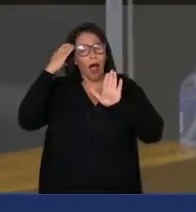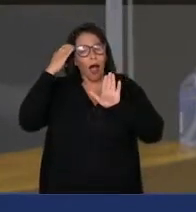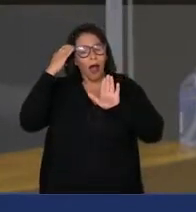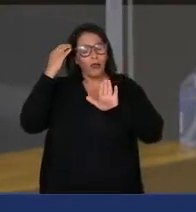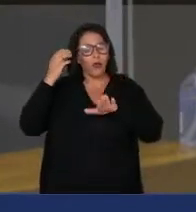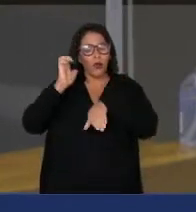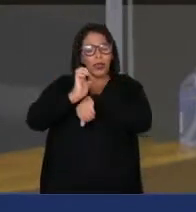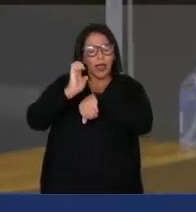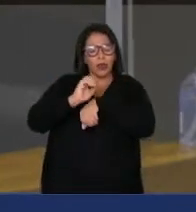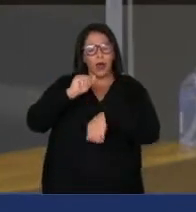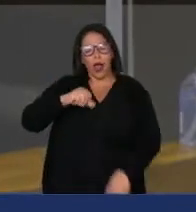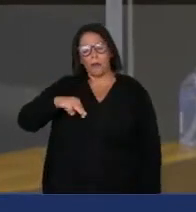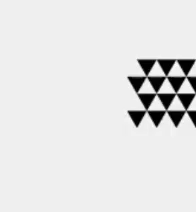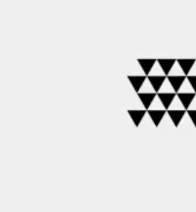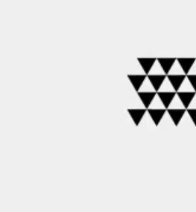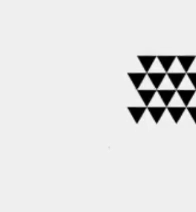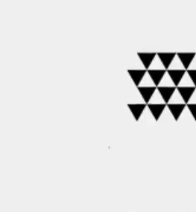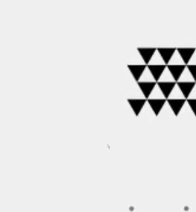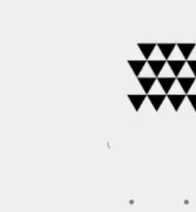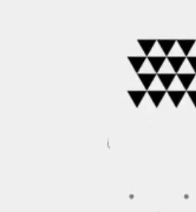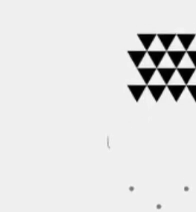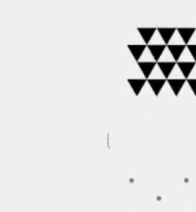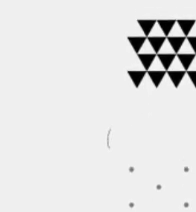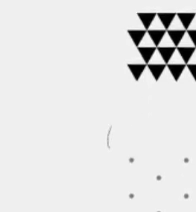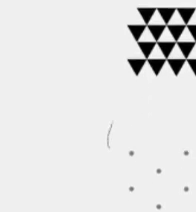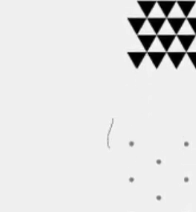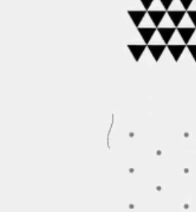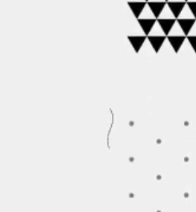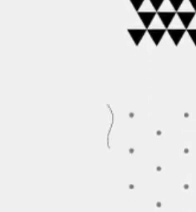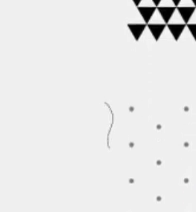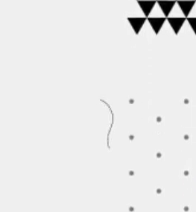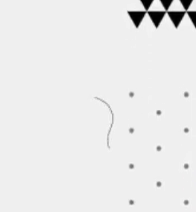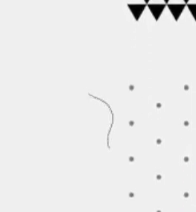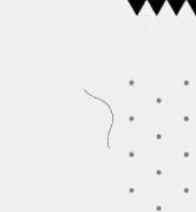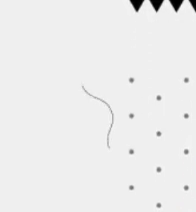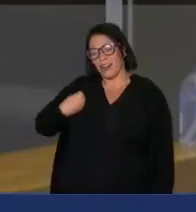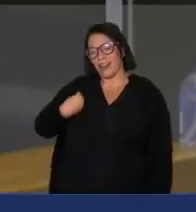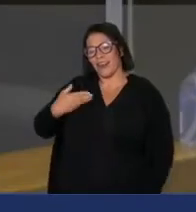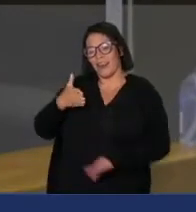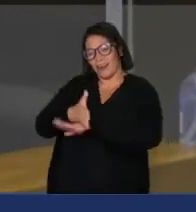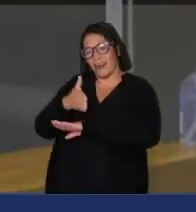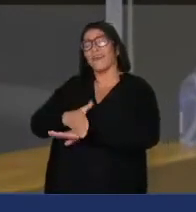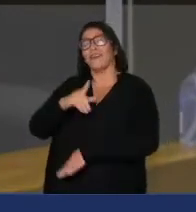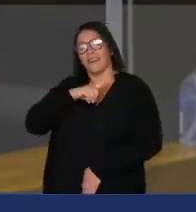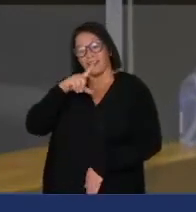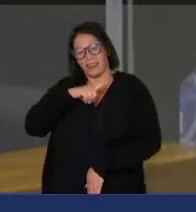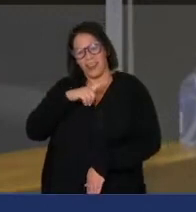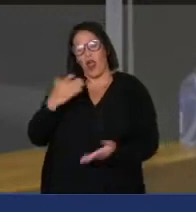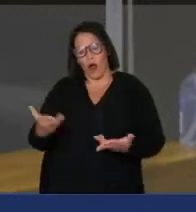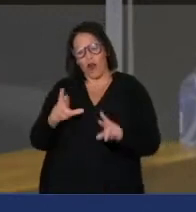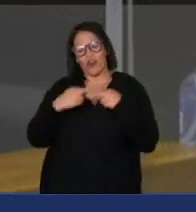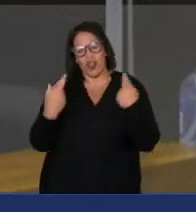Amapá, do meu amigo Luiz Melo, que hoje está aqui participando dessa sessão histórica,